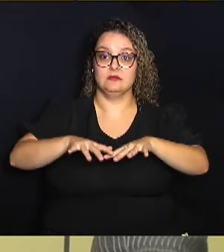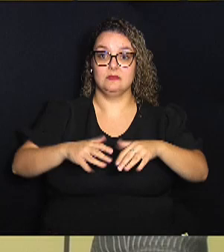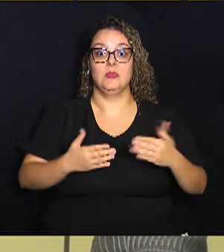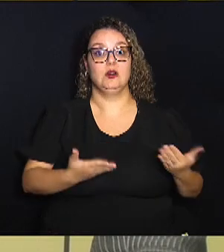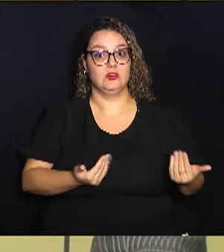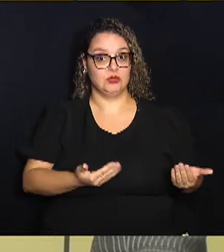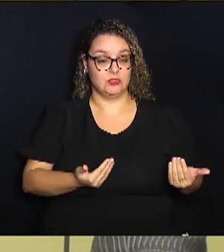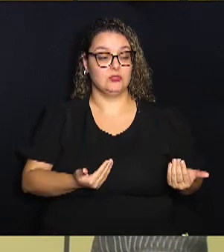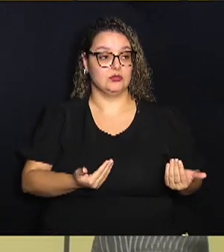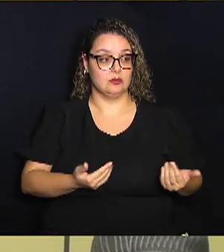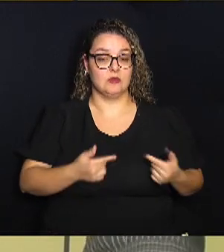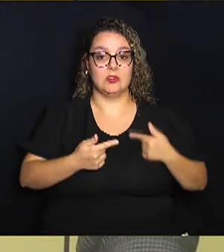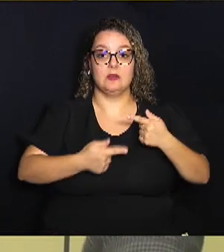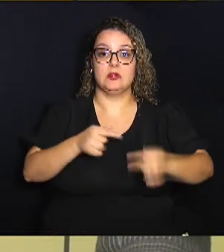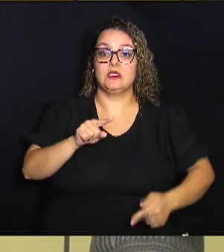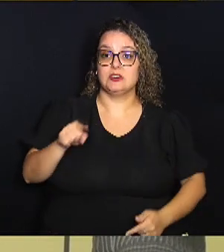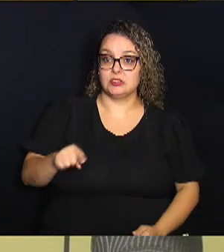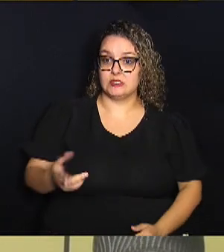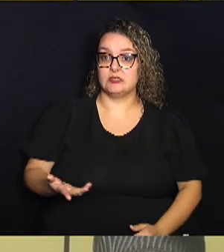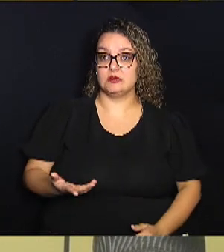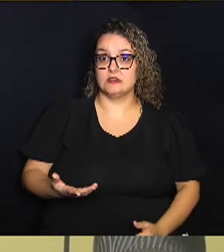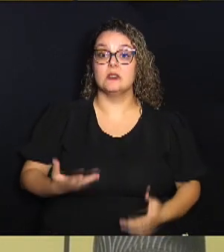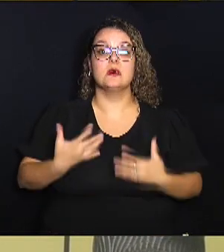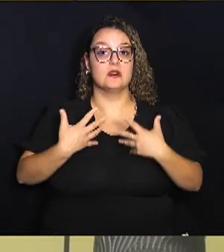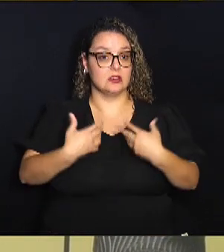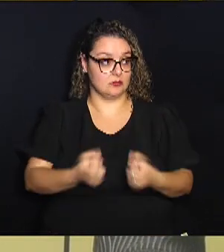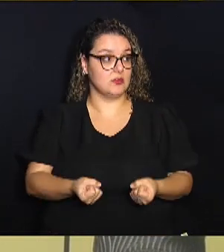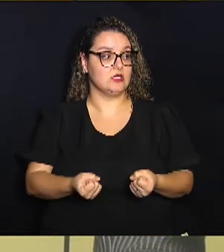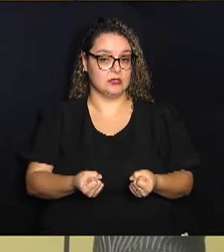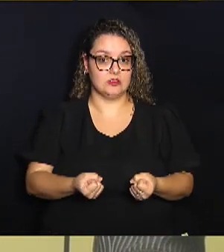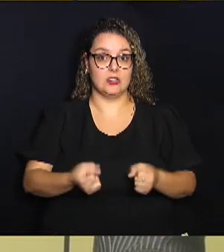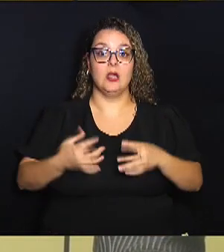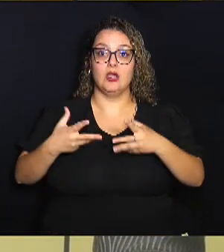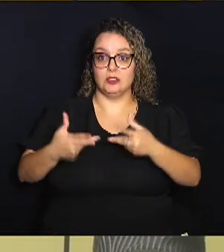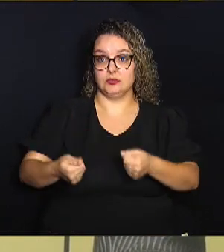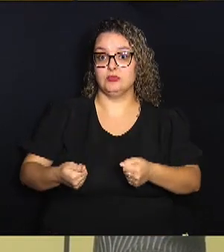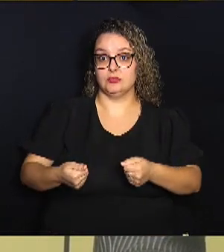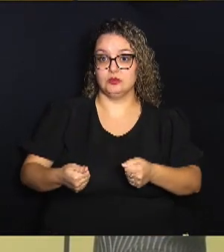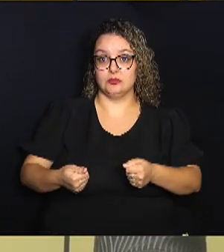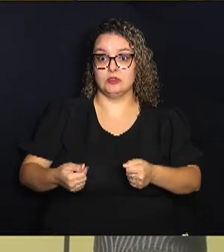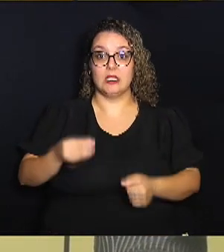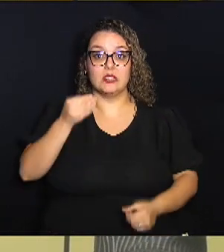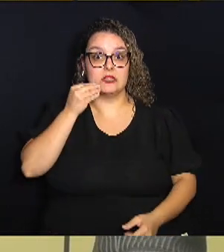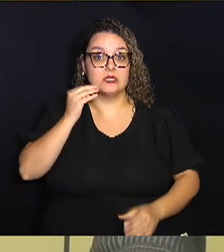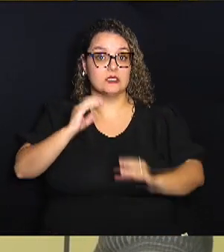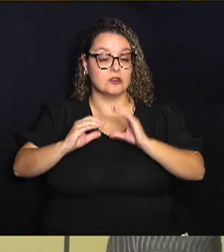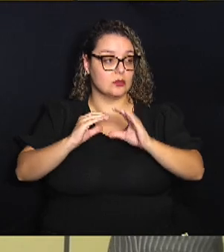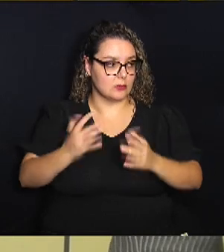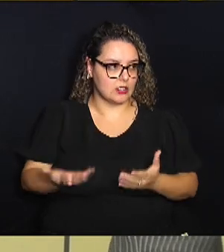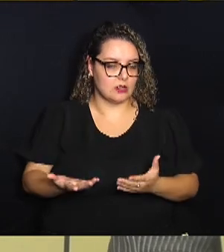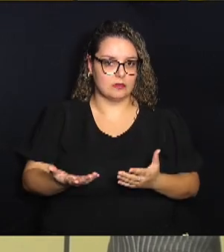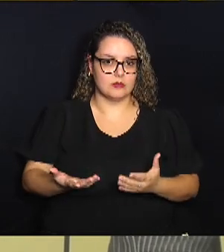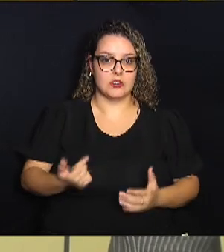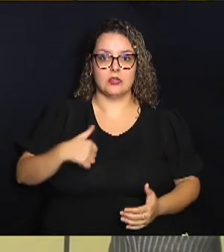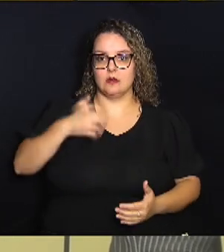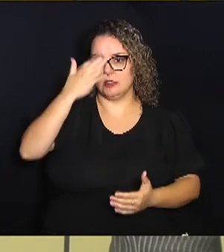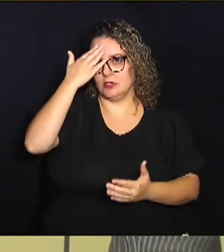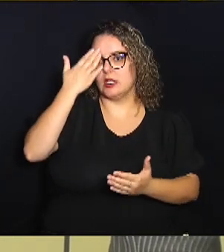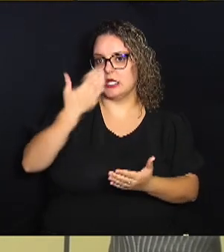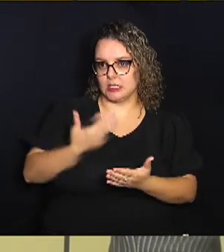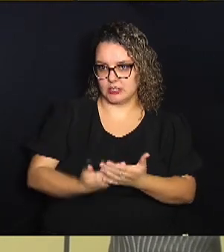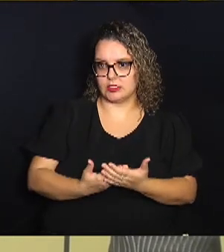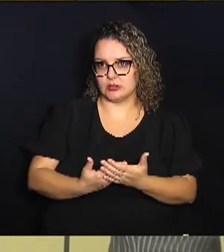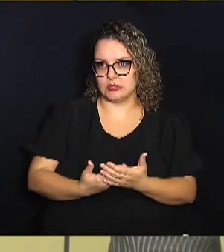jovens, né, para que a geração Z seja receptivo àquilo que a gente está tentando comunicar. Então, eu acredito que